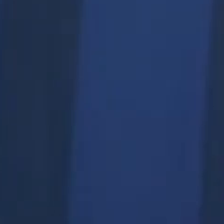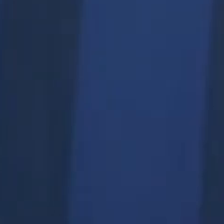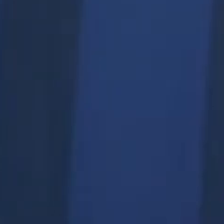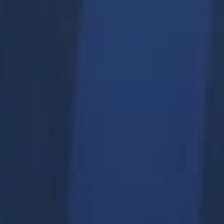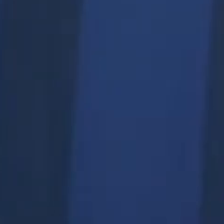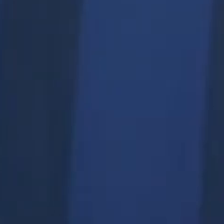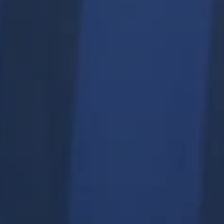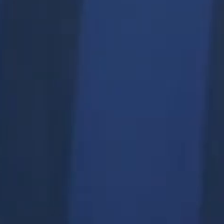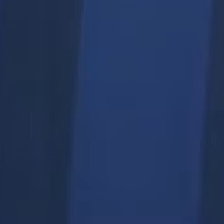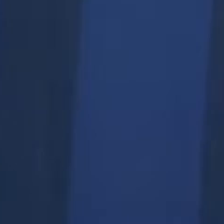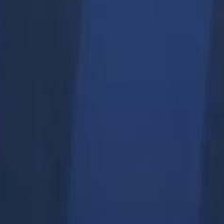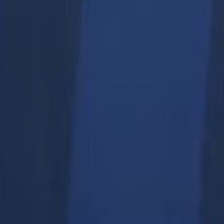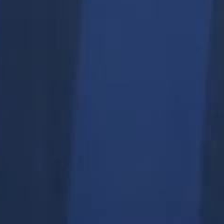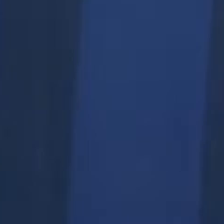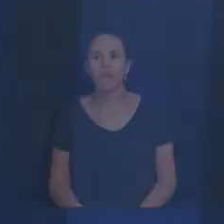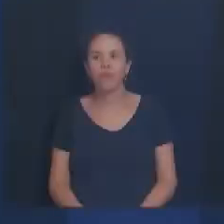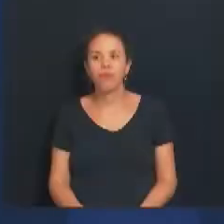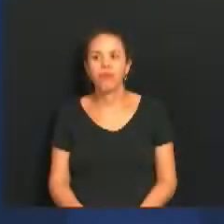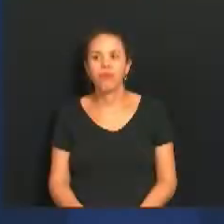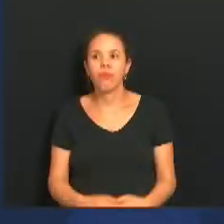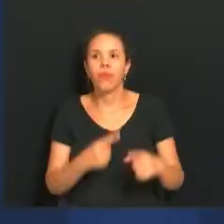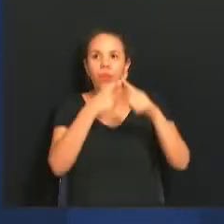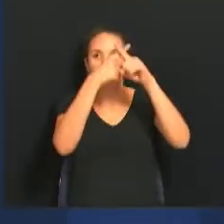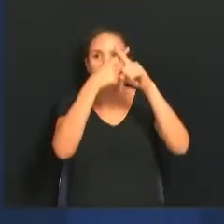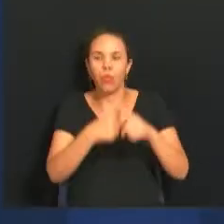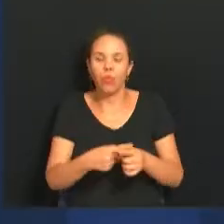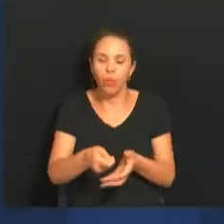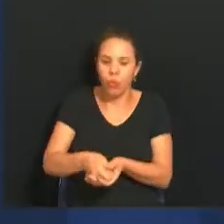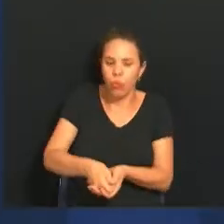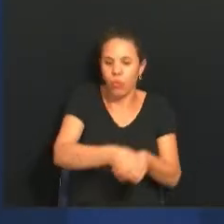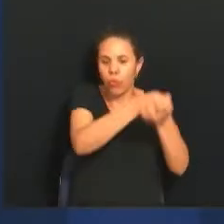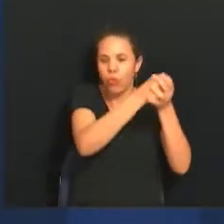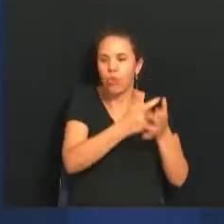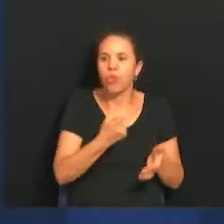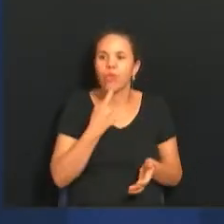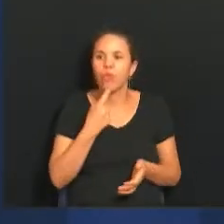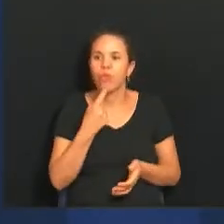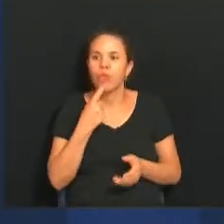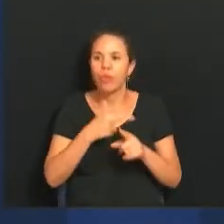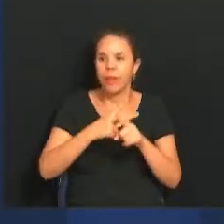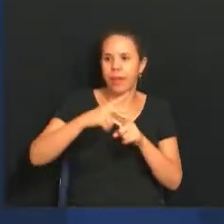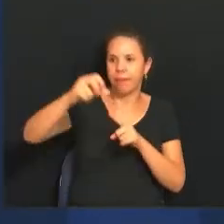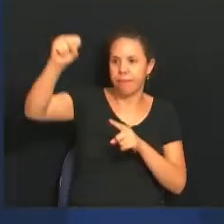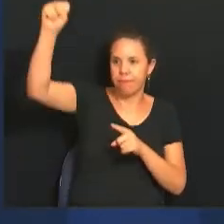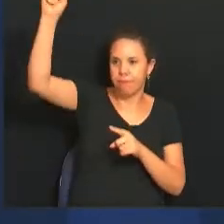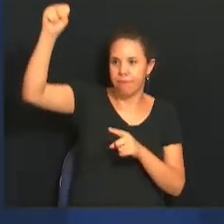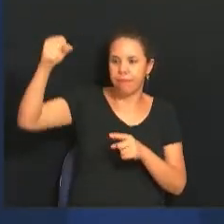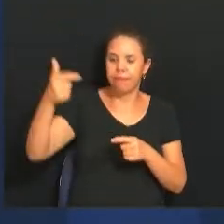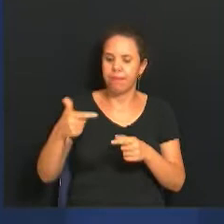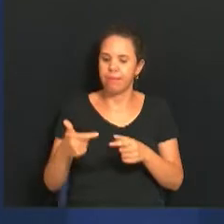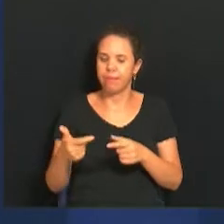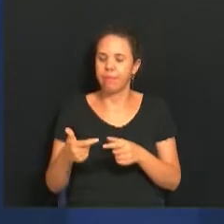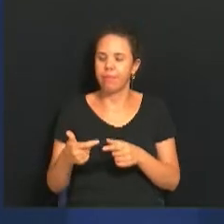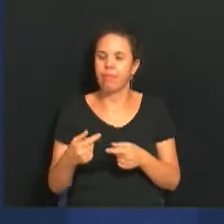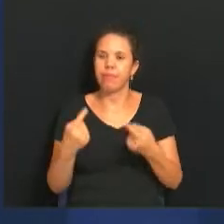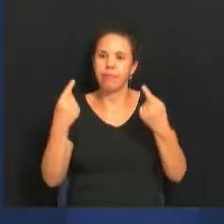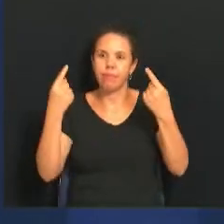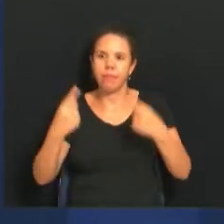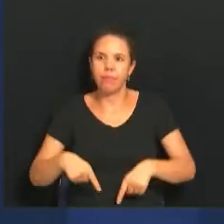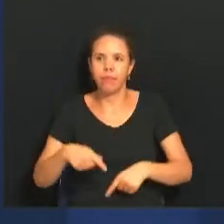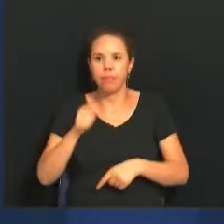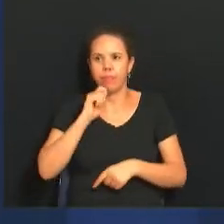No Campeonato Sul-Americano de Vôlei, a equipe de Campinas venceu o segundo jogo consecutivo e está